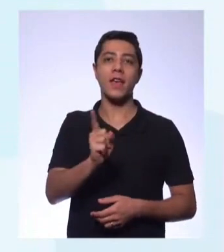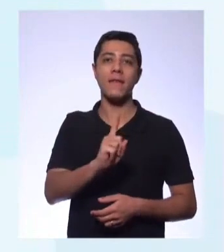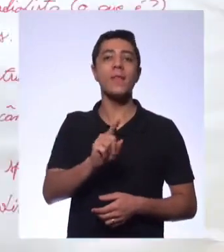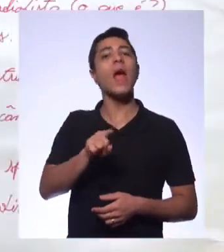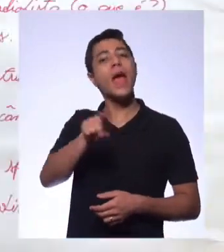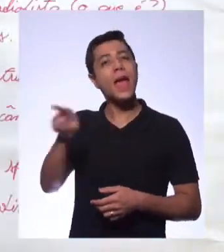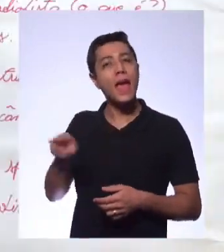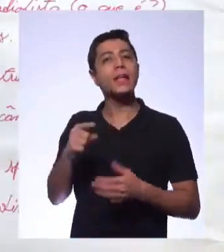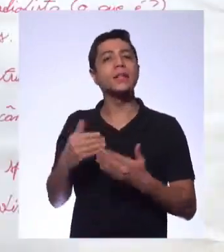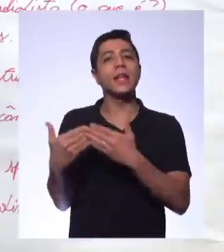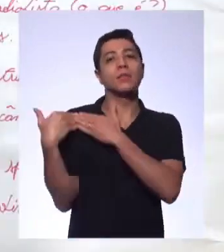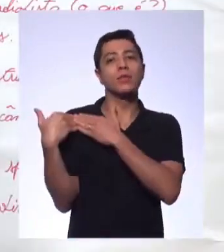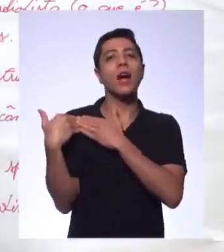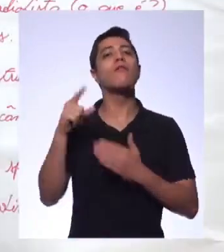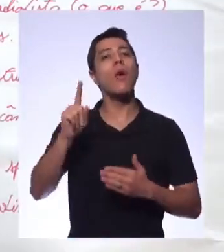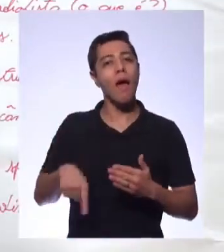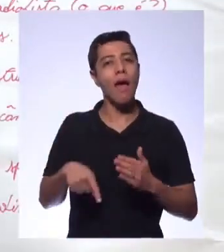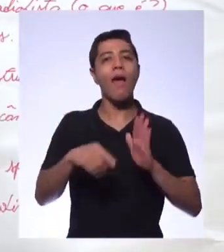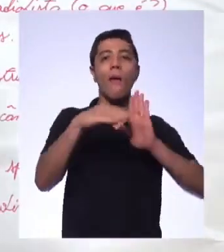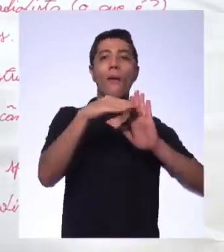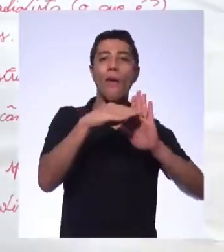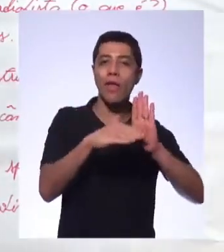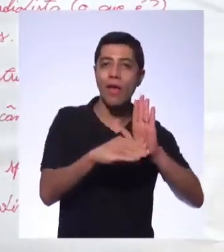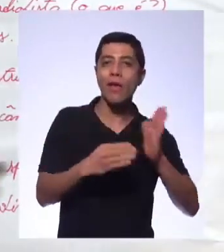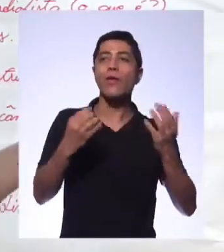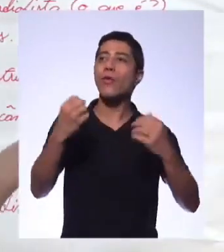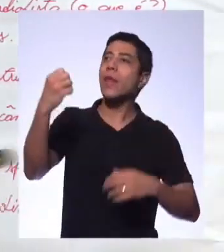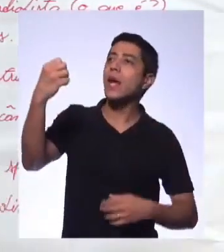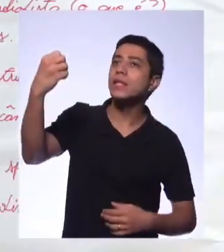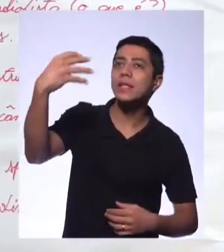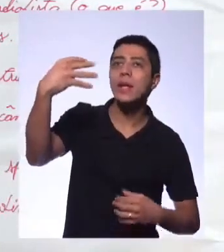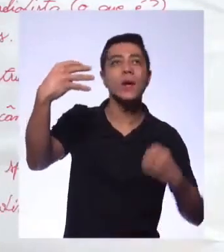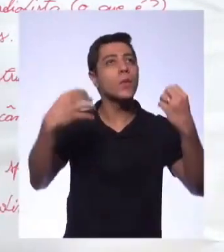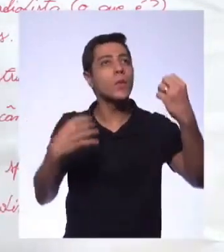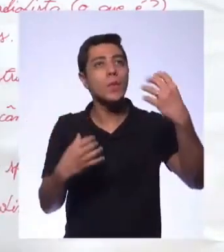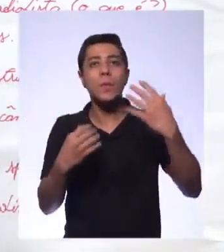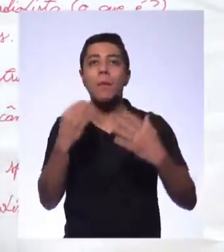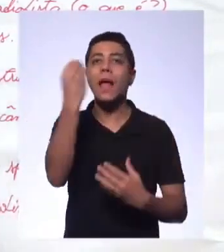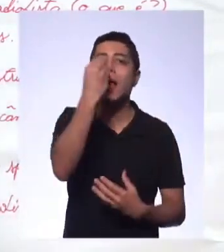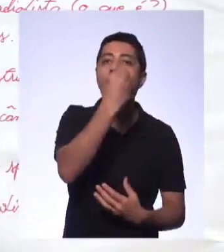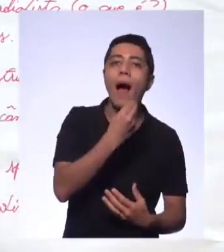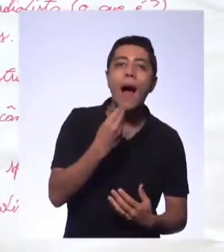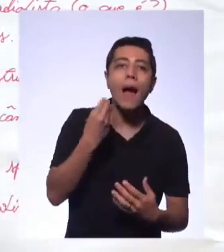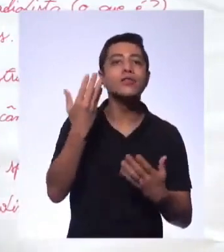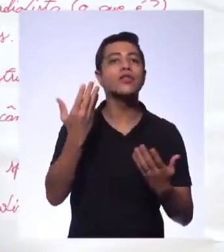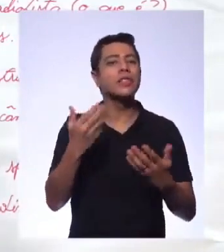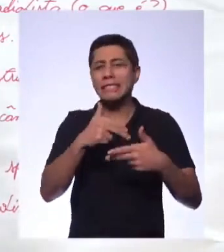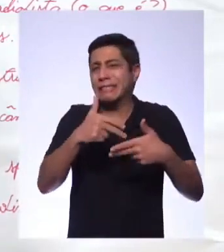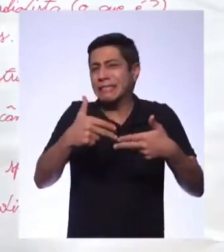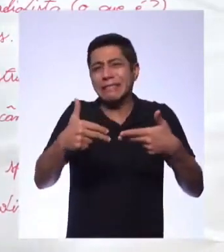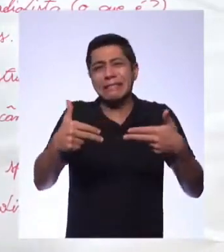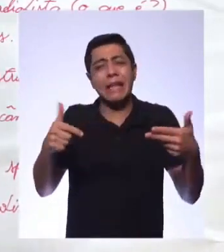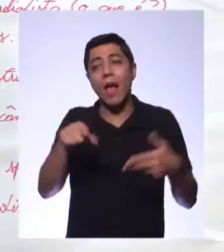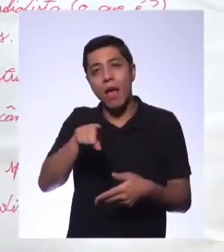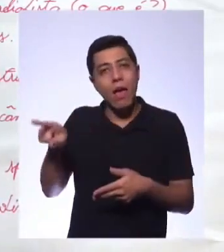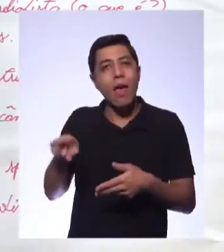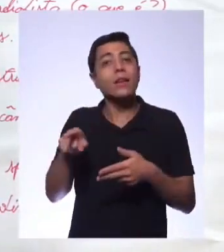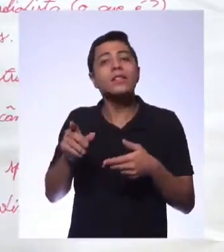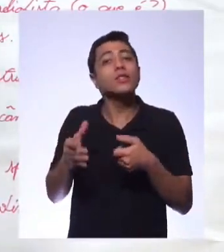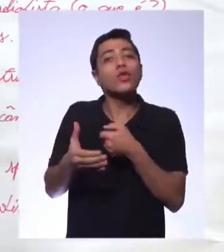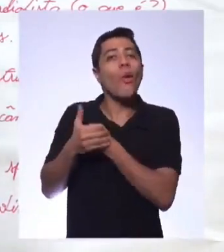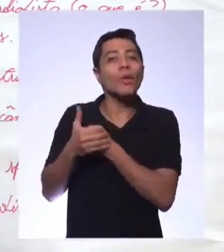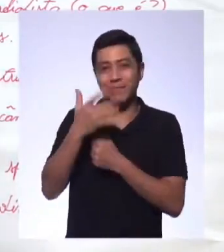cenário, de iluminação, de maquiagem, de sonoplastia, de um monte de outras coisas, para que vocês possam fazer um espetáculo bacana,